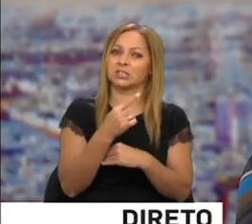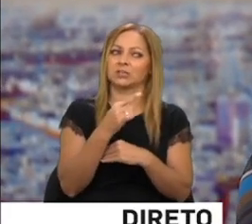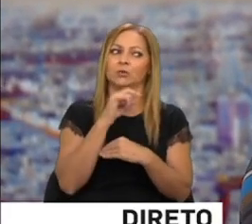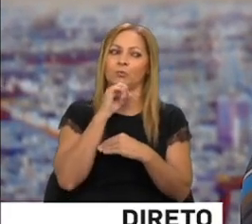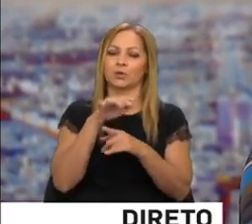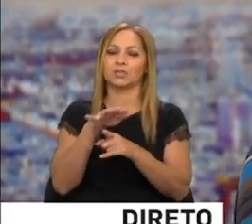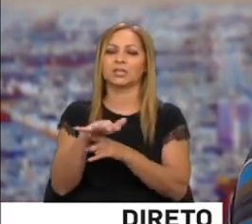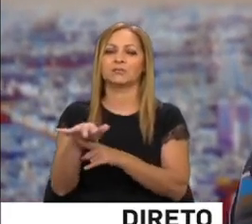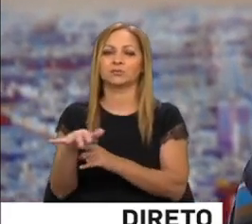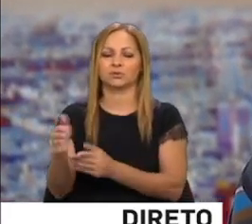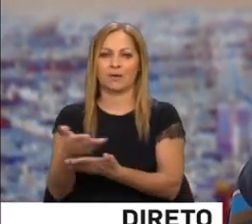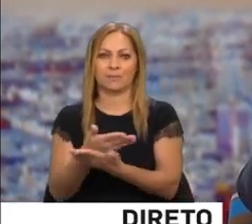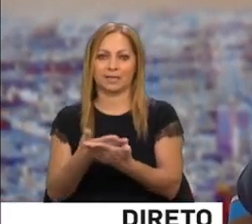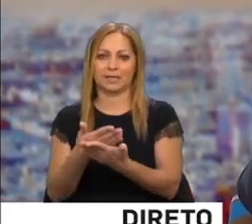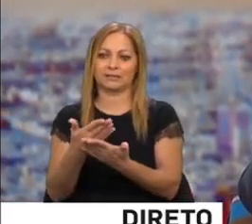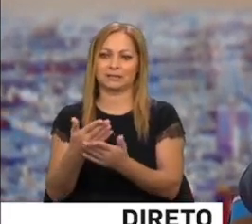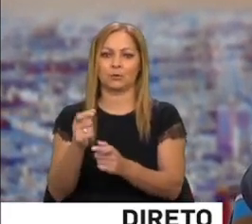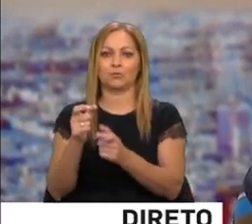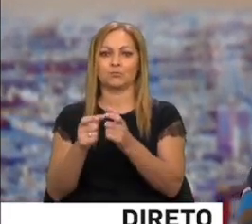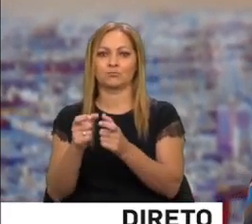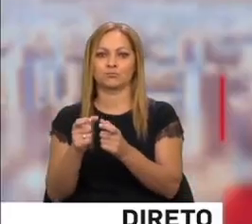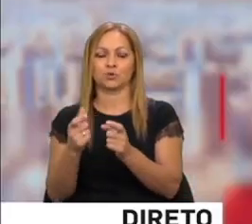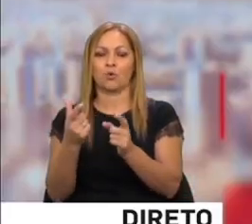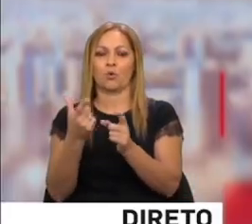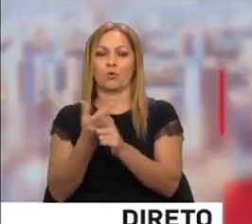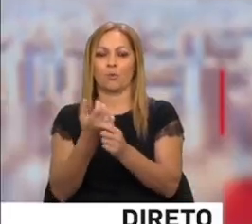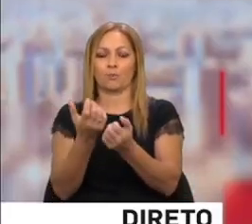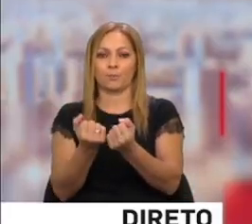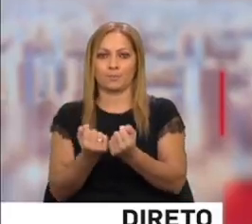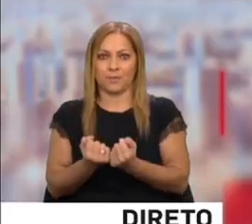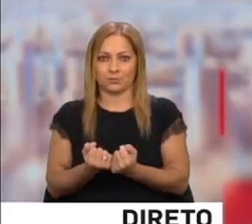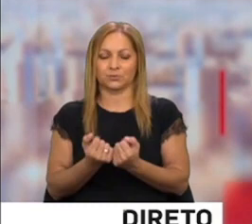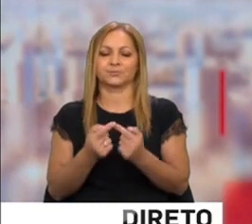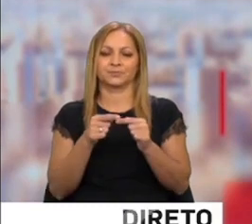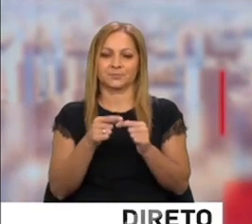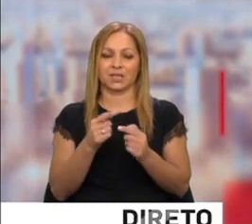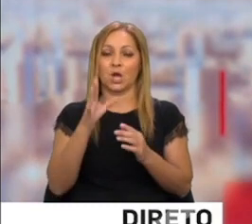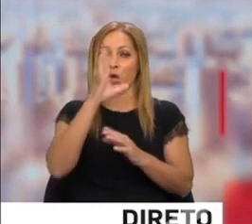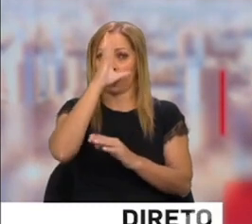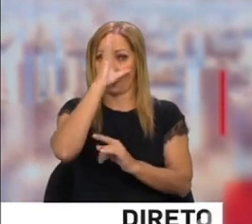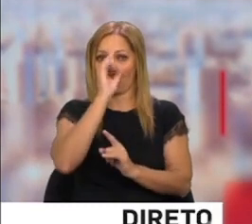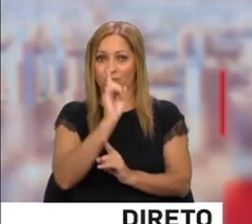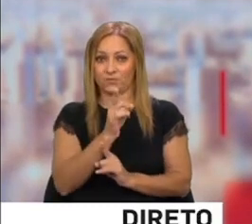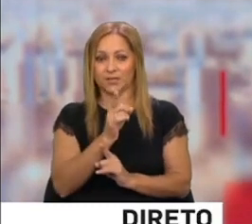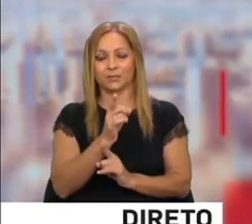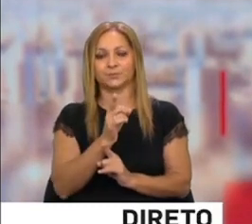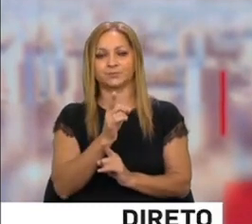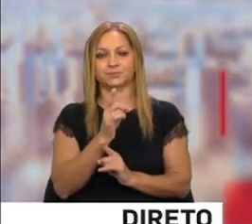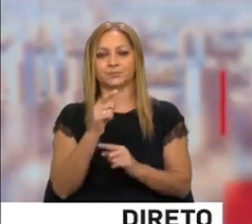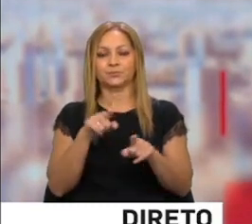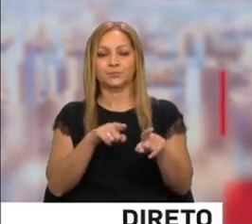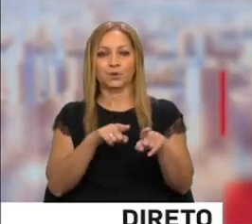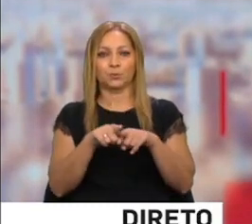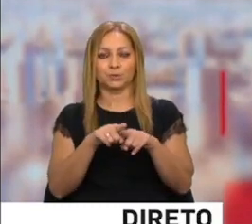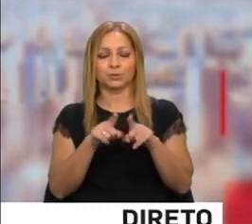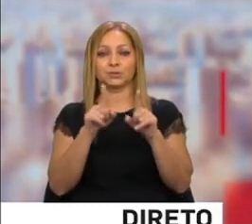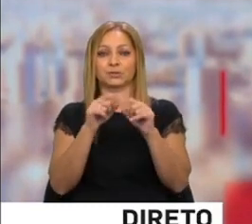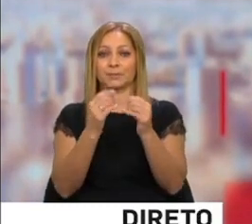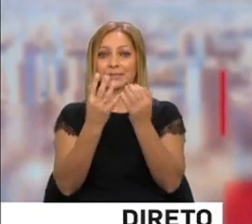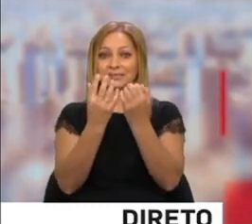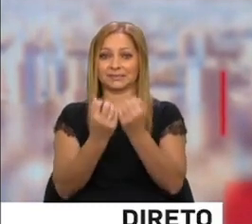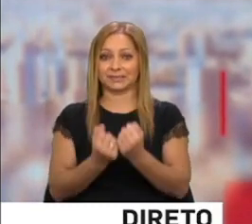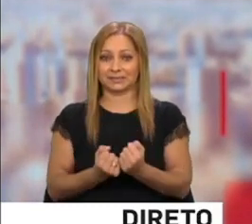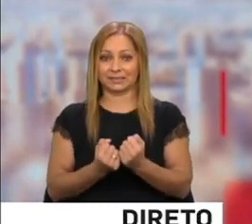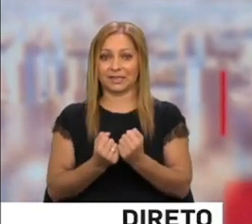os consumidores se retraiam no consumo com os consumidores no consumo que os governos na sua na sua nas suas políticas também se retraiam